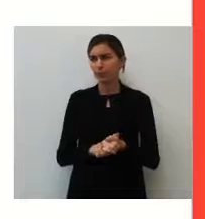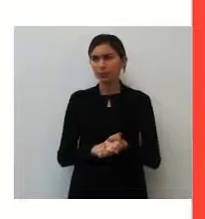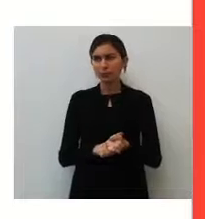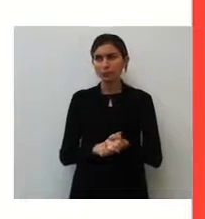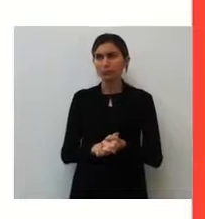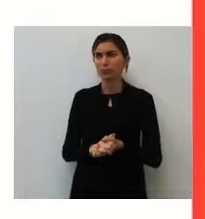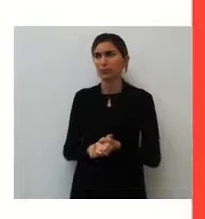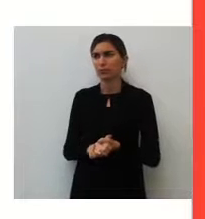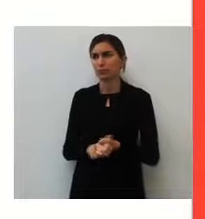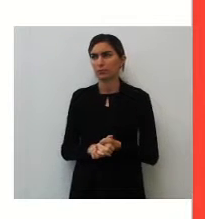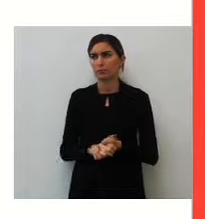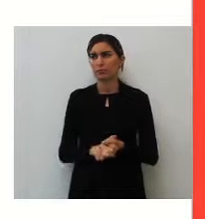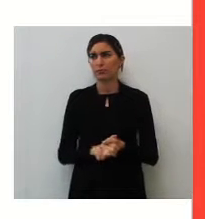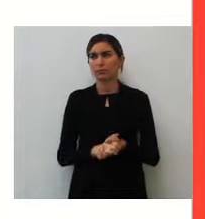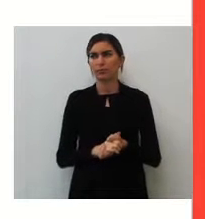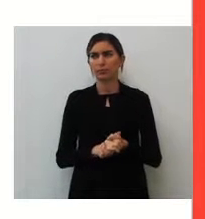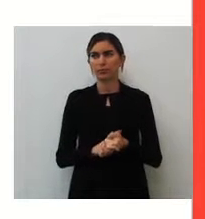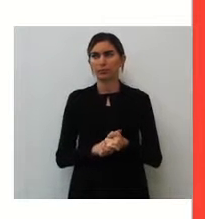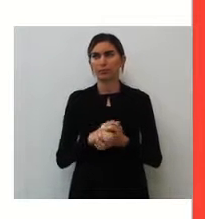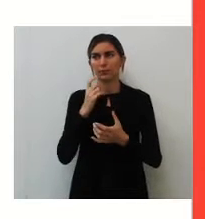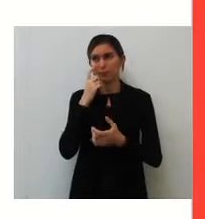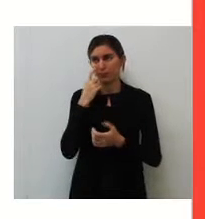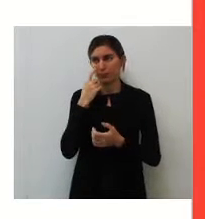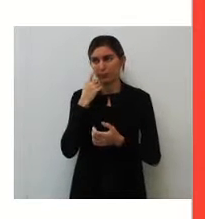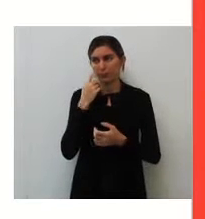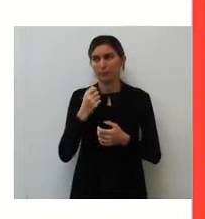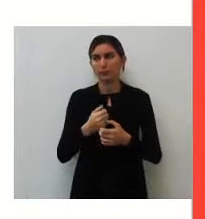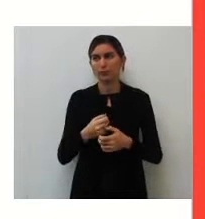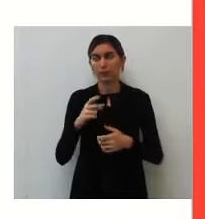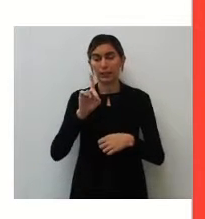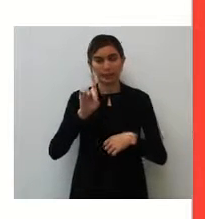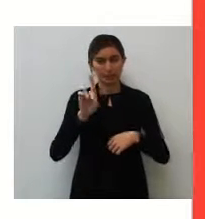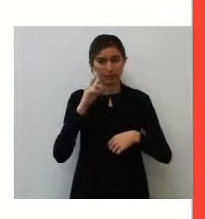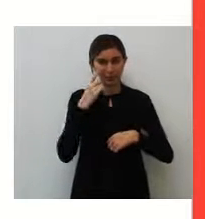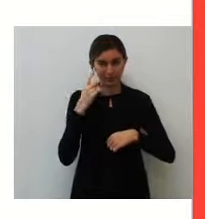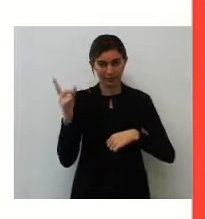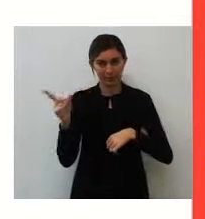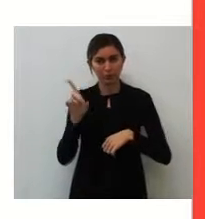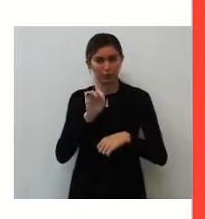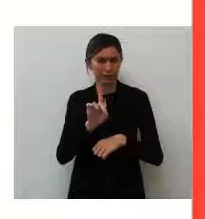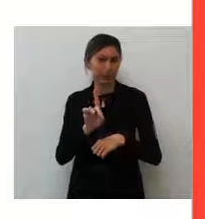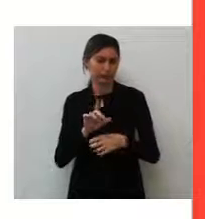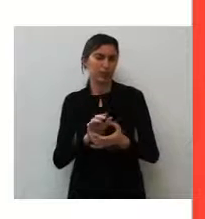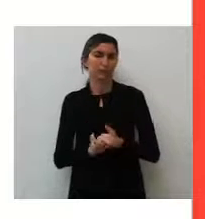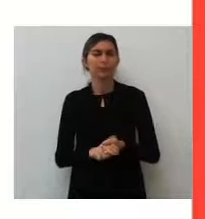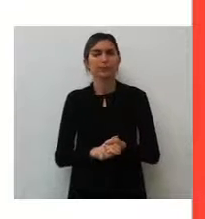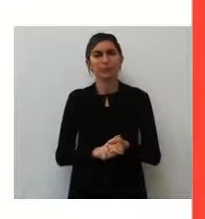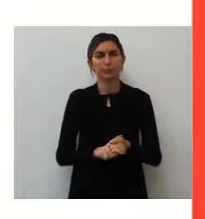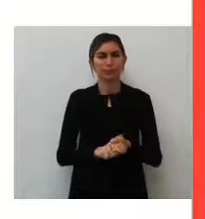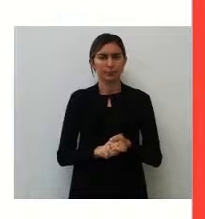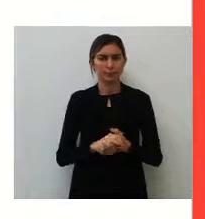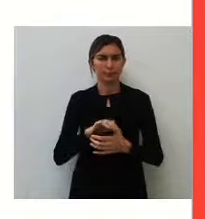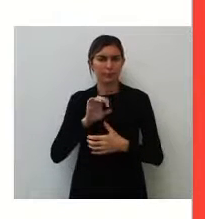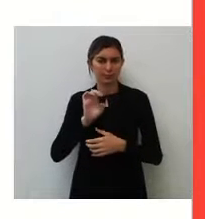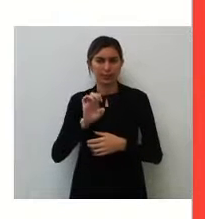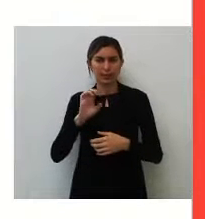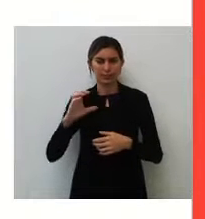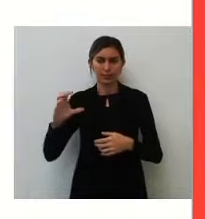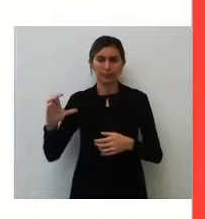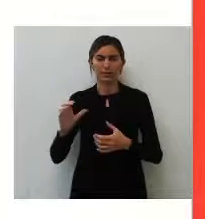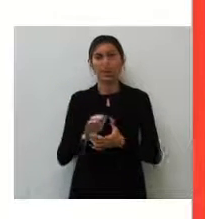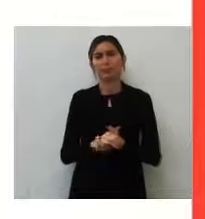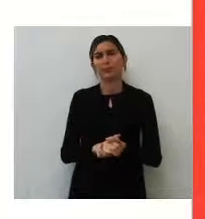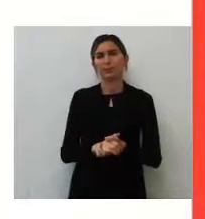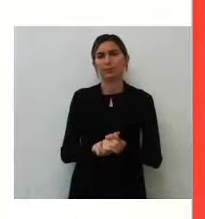o pa pronta lá marcadinha letra de tá vendo gente tem perfeito é pc